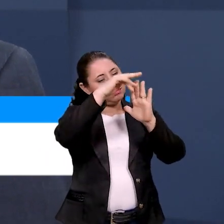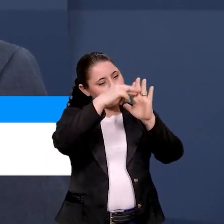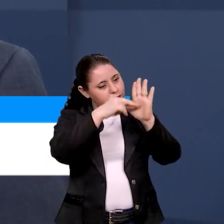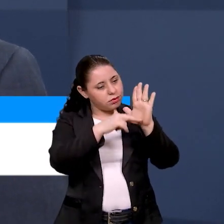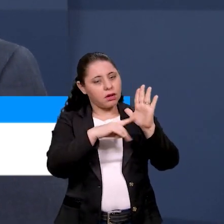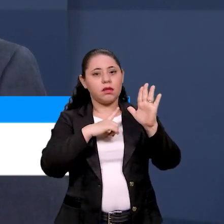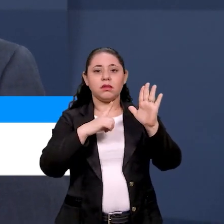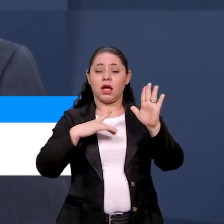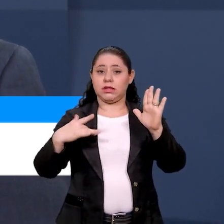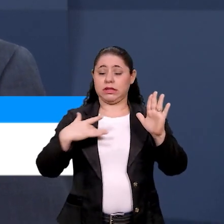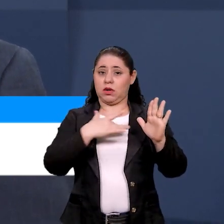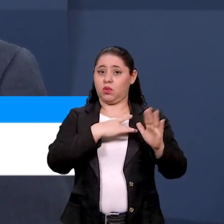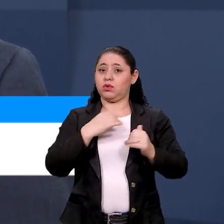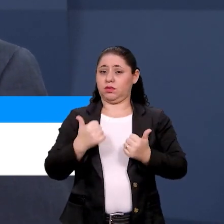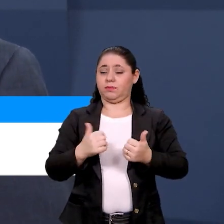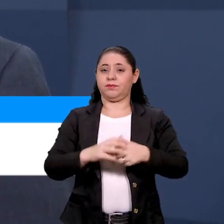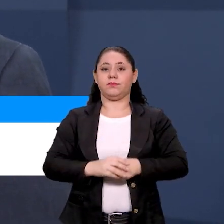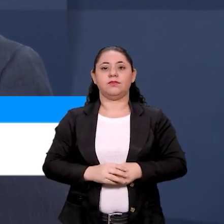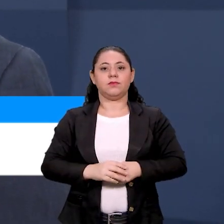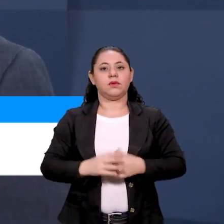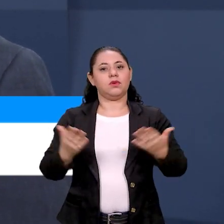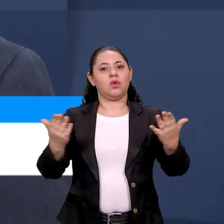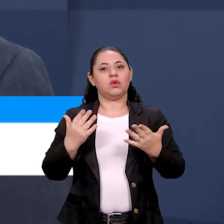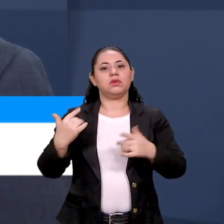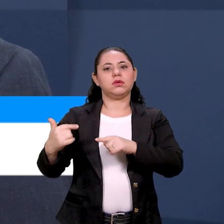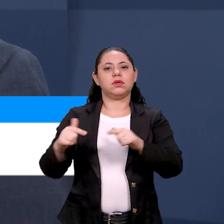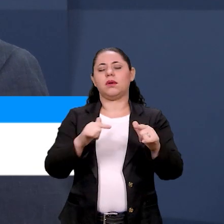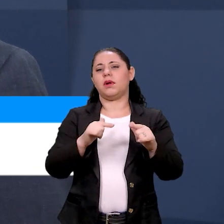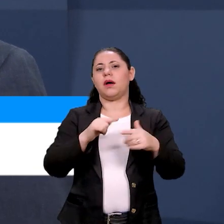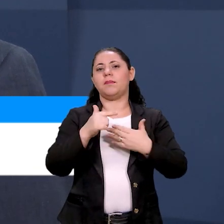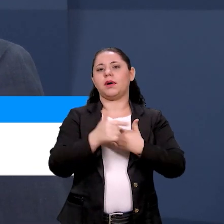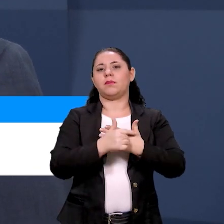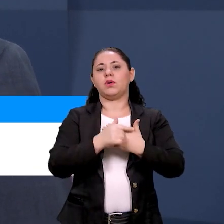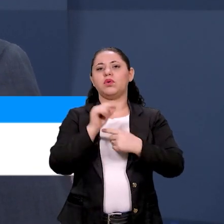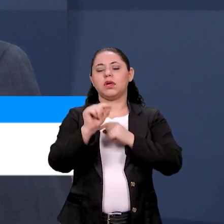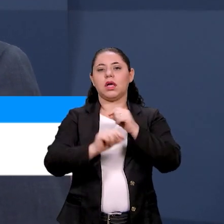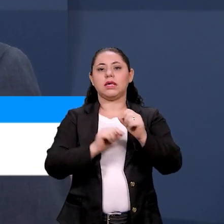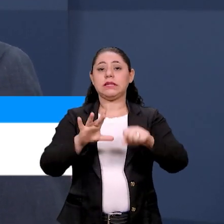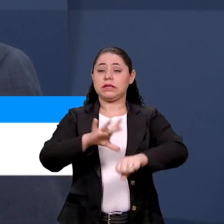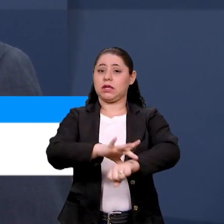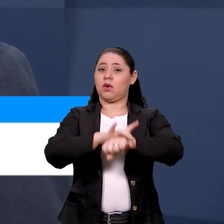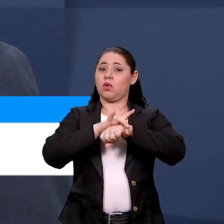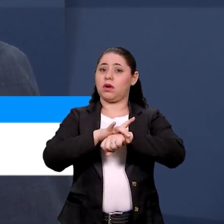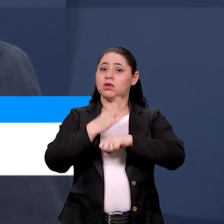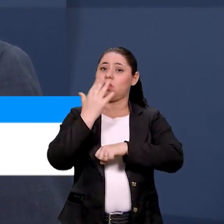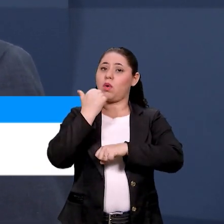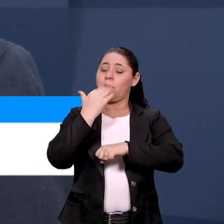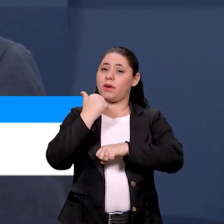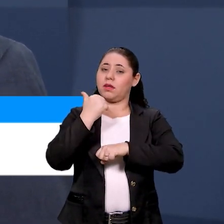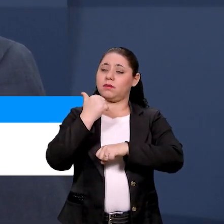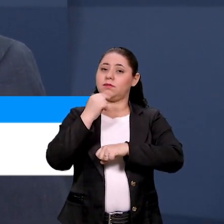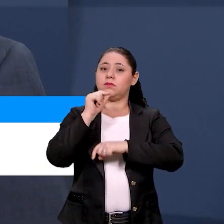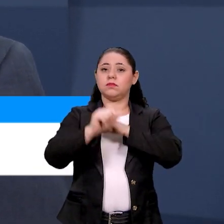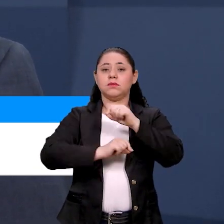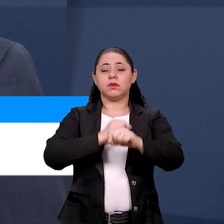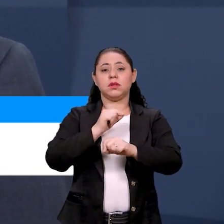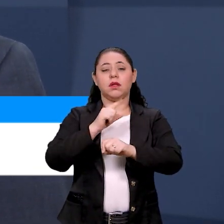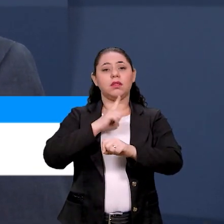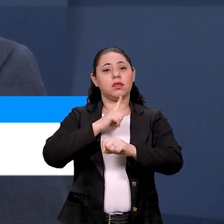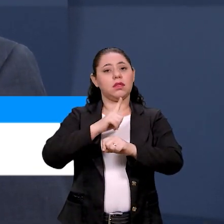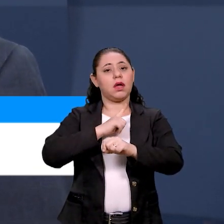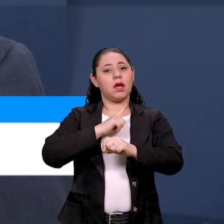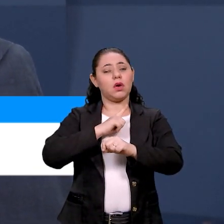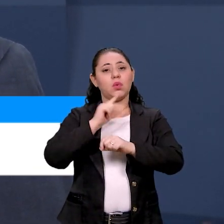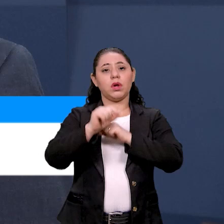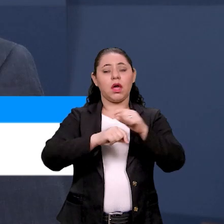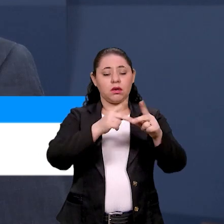todas as normas e regras sanitárias. Hoje nós trabalhamos, basicamente, a nossa missão é de segurança alimentar. E segurança alimentar que